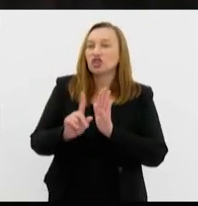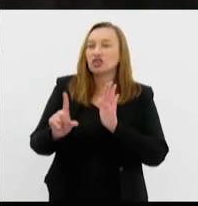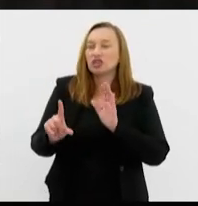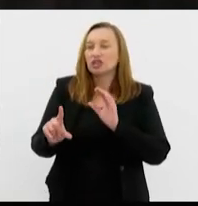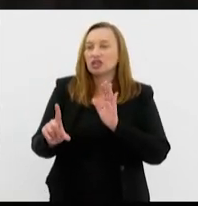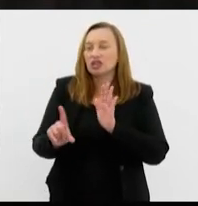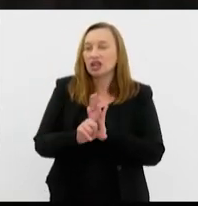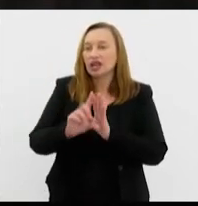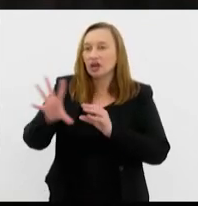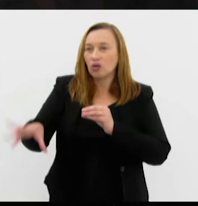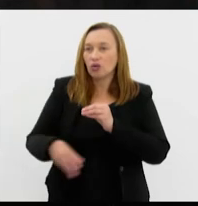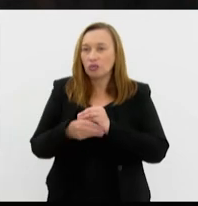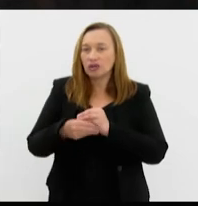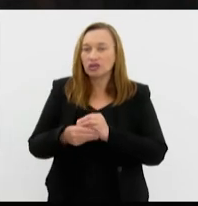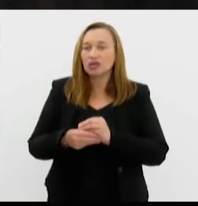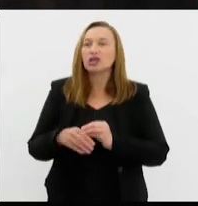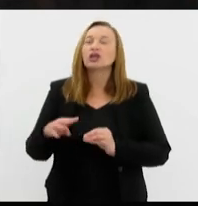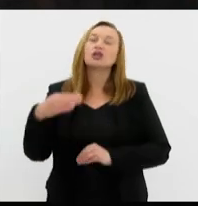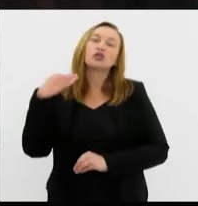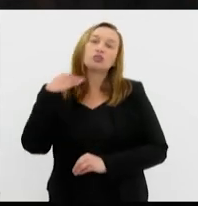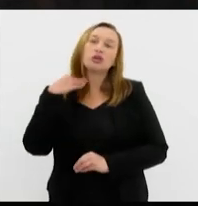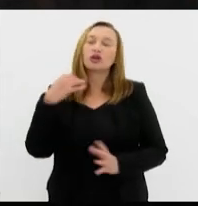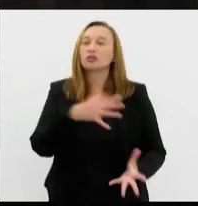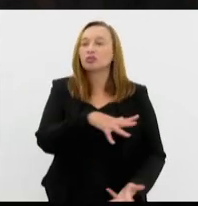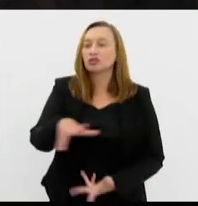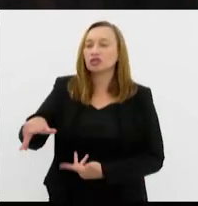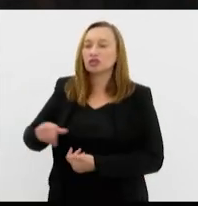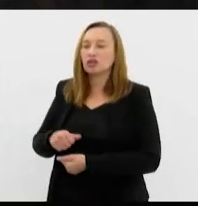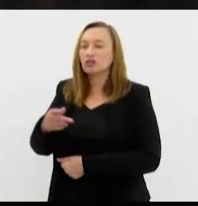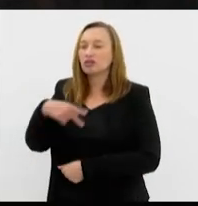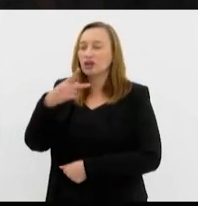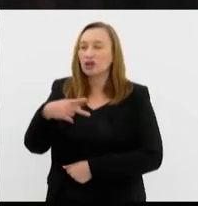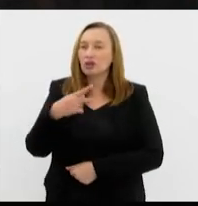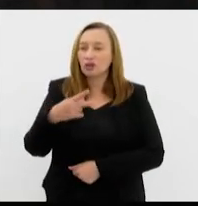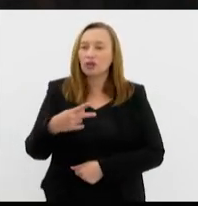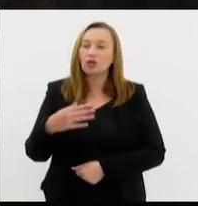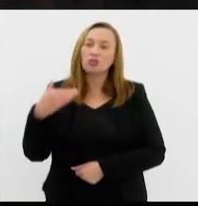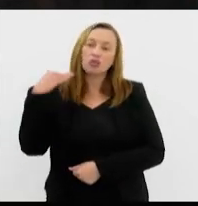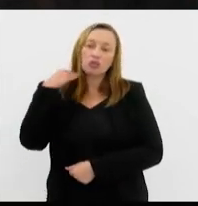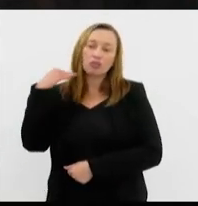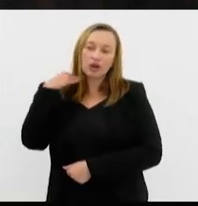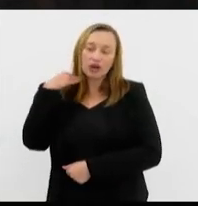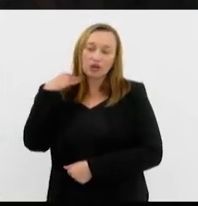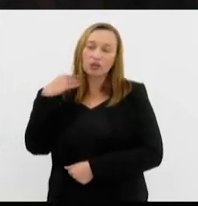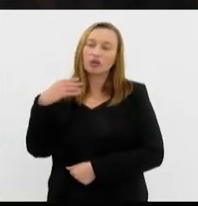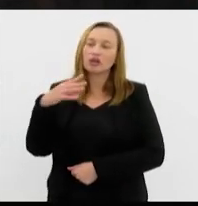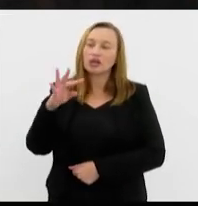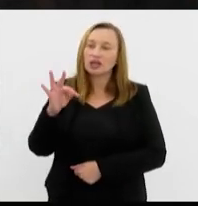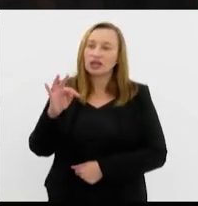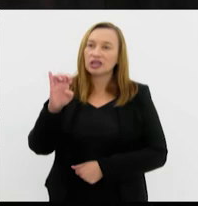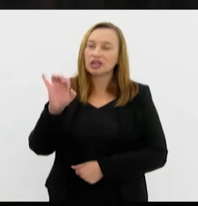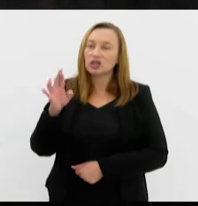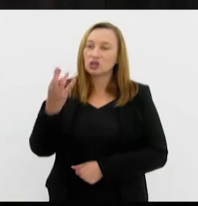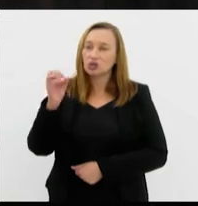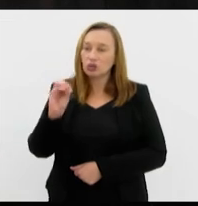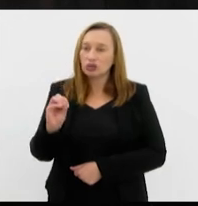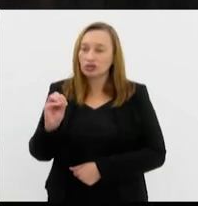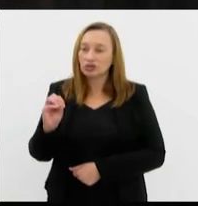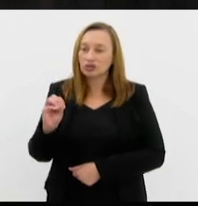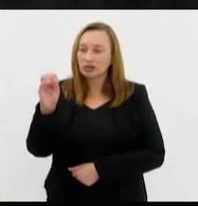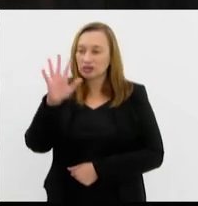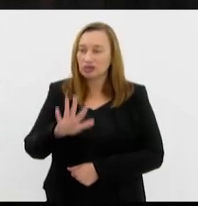Banco Mundial disse o seguinte ao Tesouro Nacional: com essa taxa de juros, os